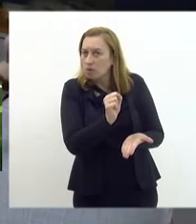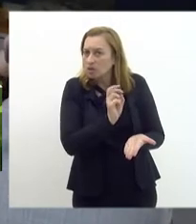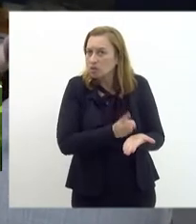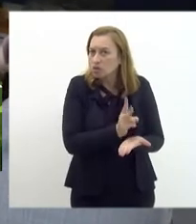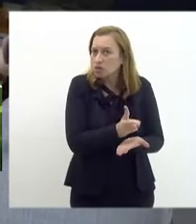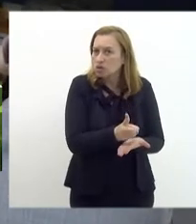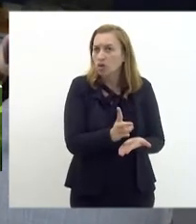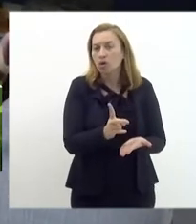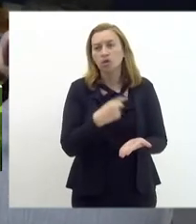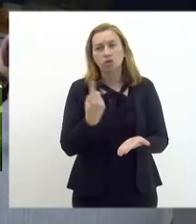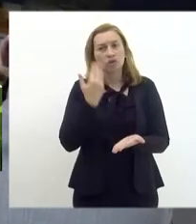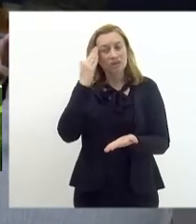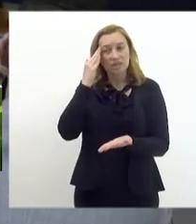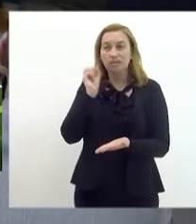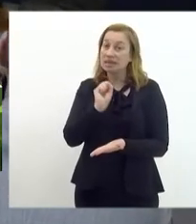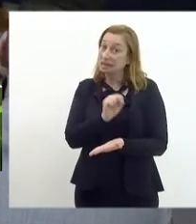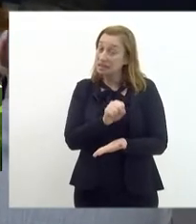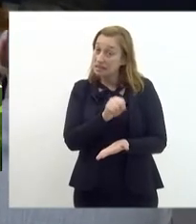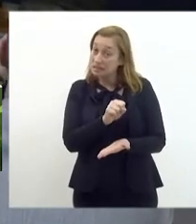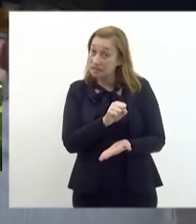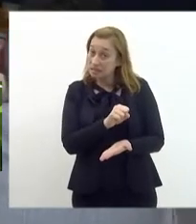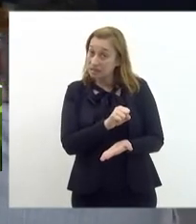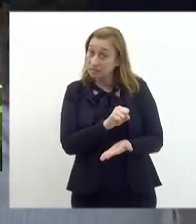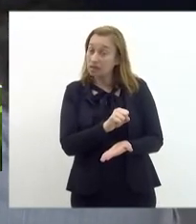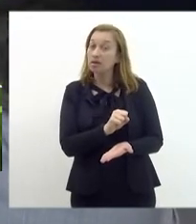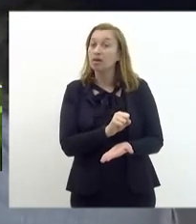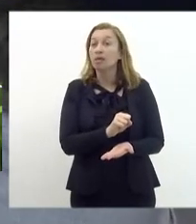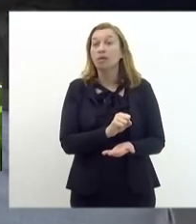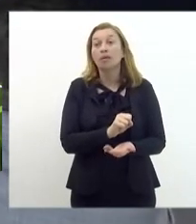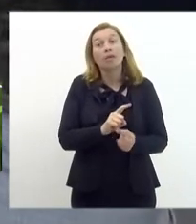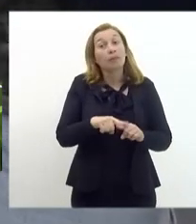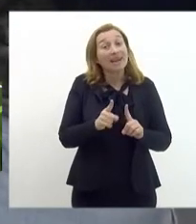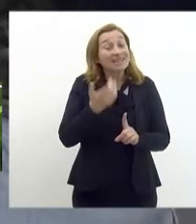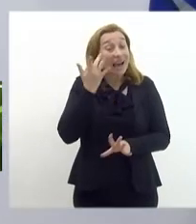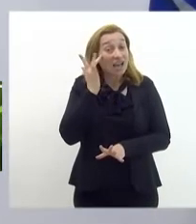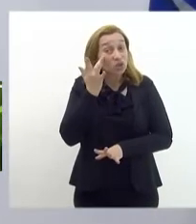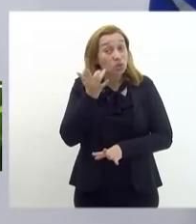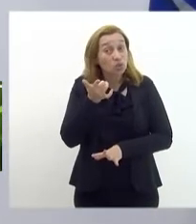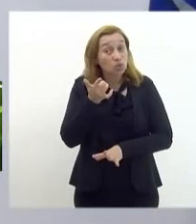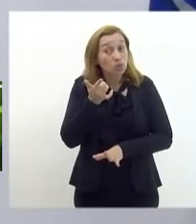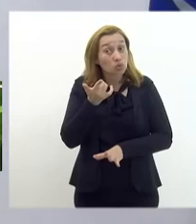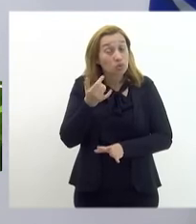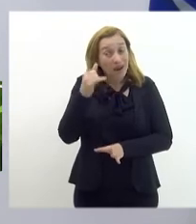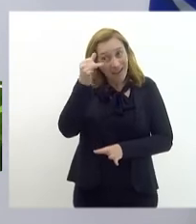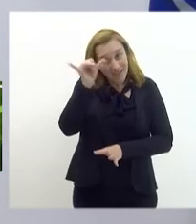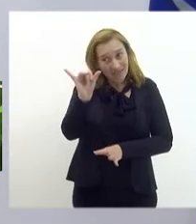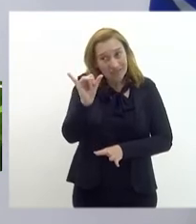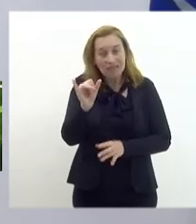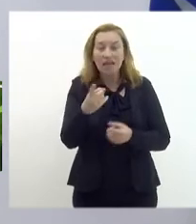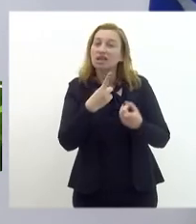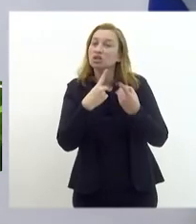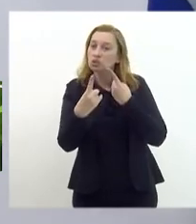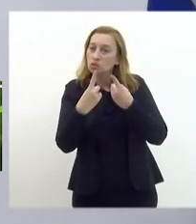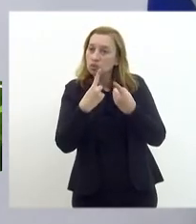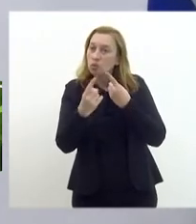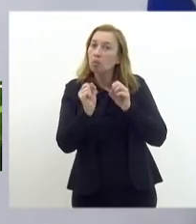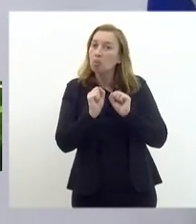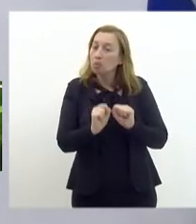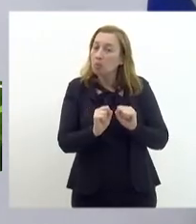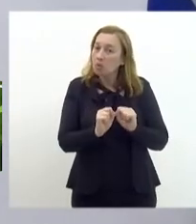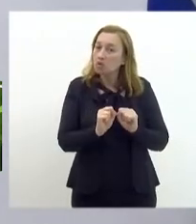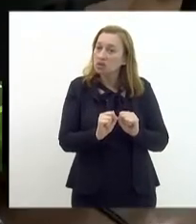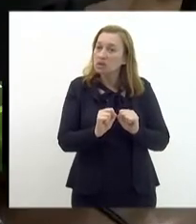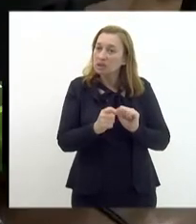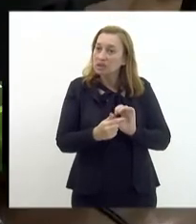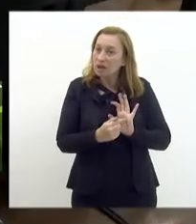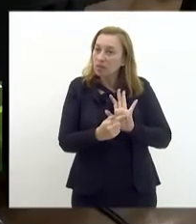O nosso entendimento na PGE é que sim, pode ser mantido. Mas acho que, para evitar discussões, acho que poderia estar